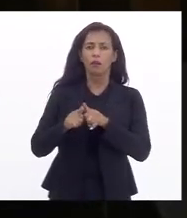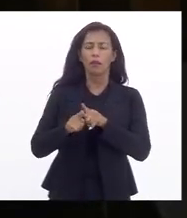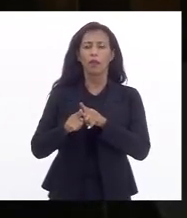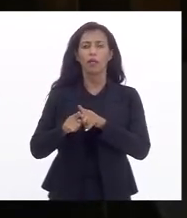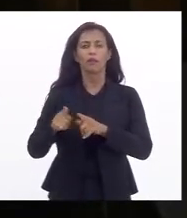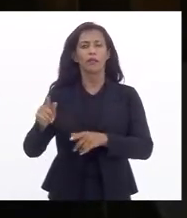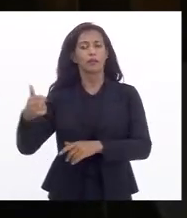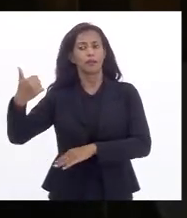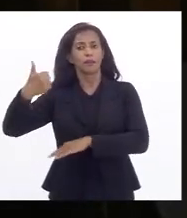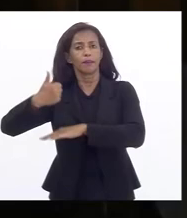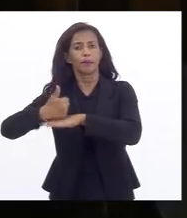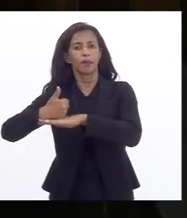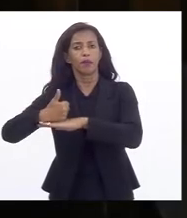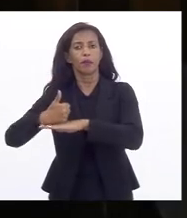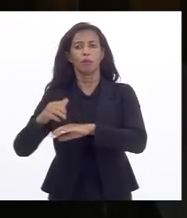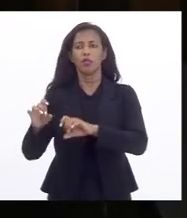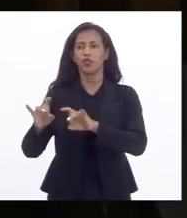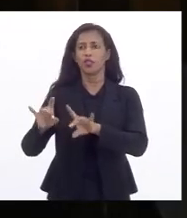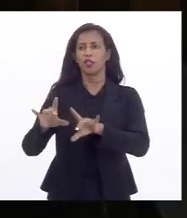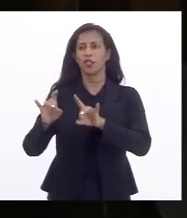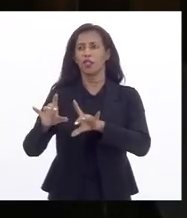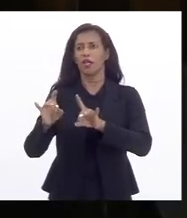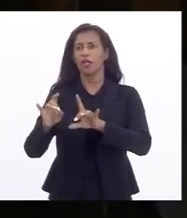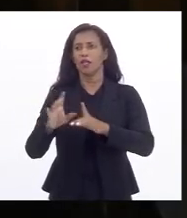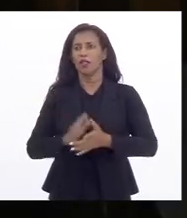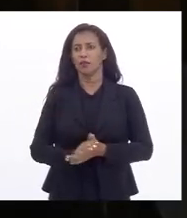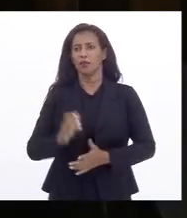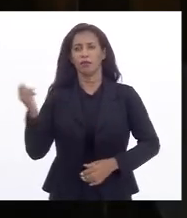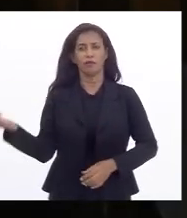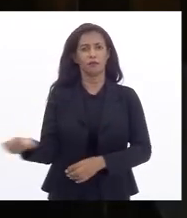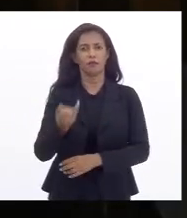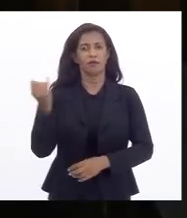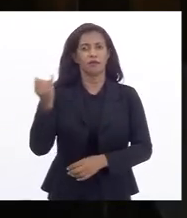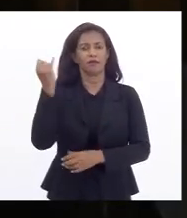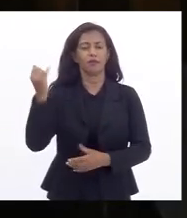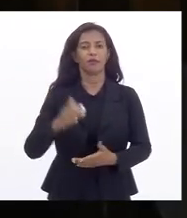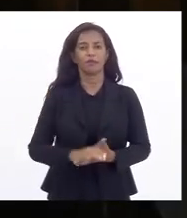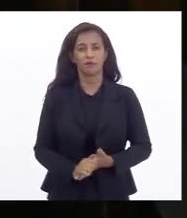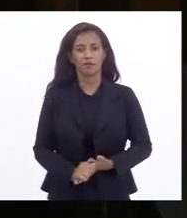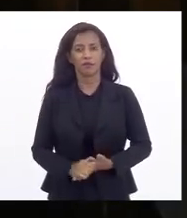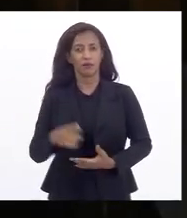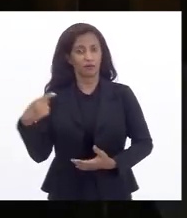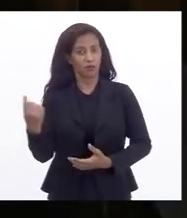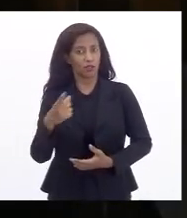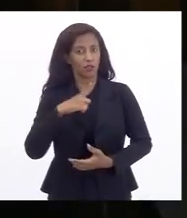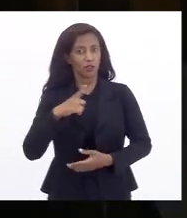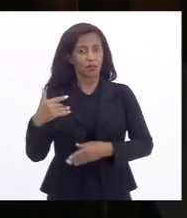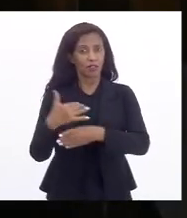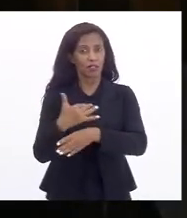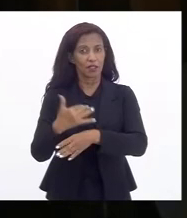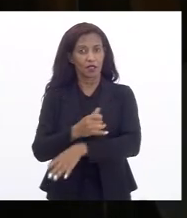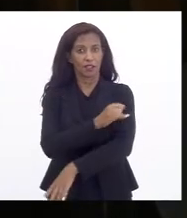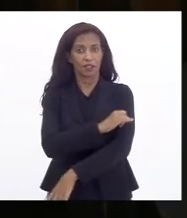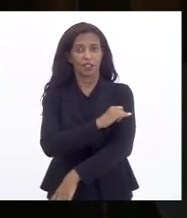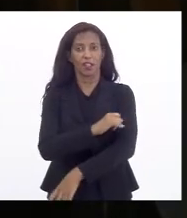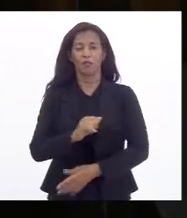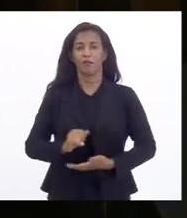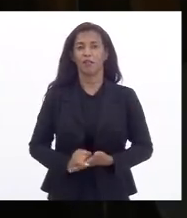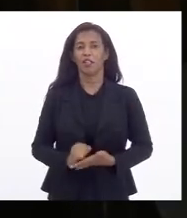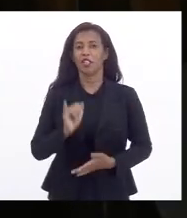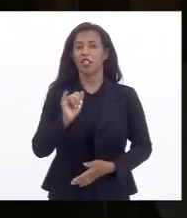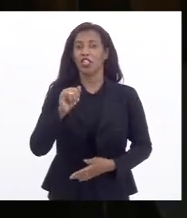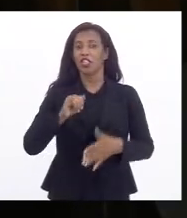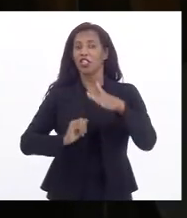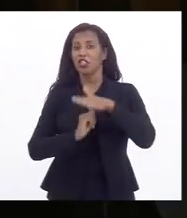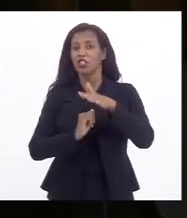a educação especial uma ponta que é importante cima nós temos da cidade do Rio che Tutto Helena